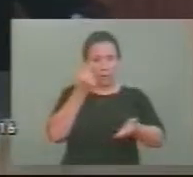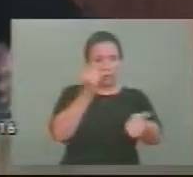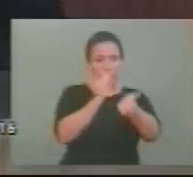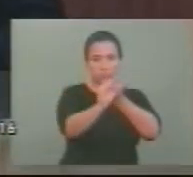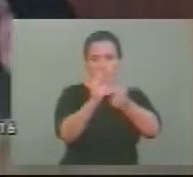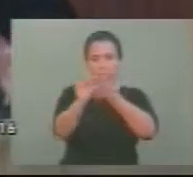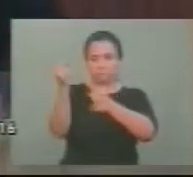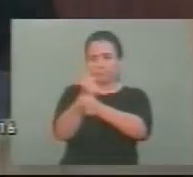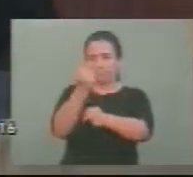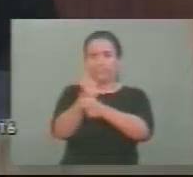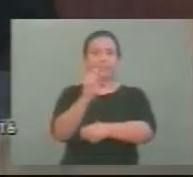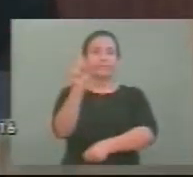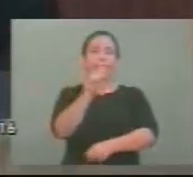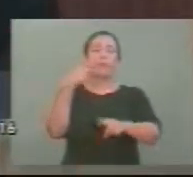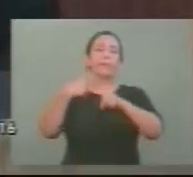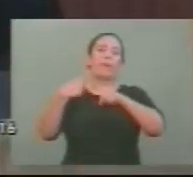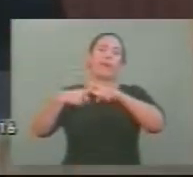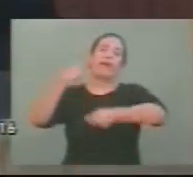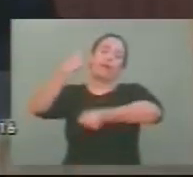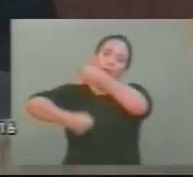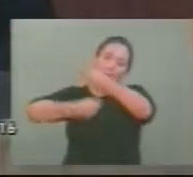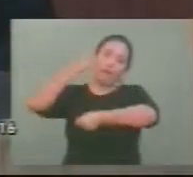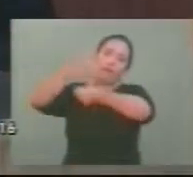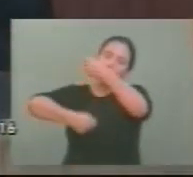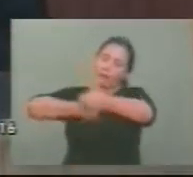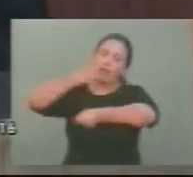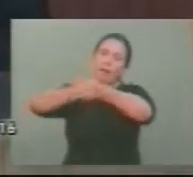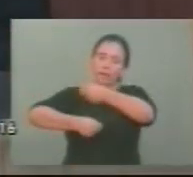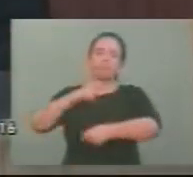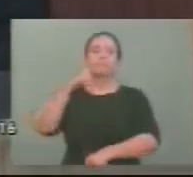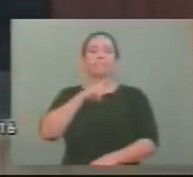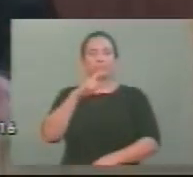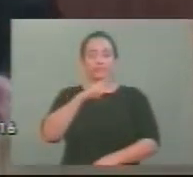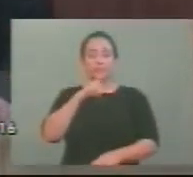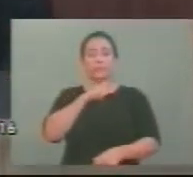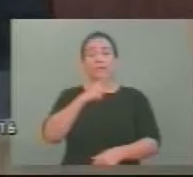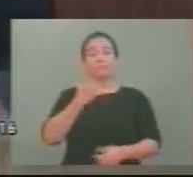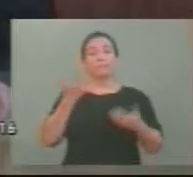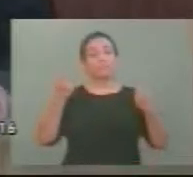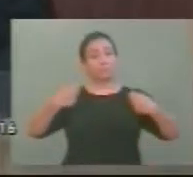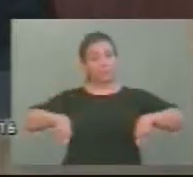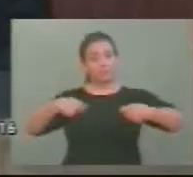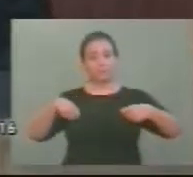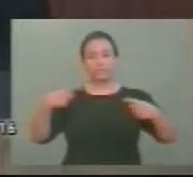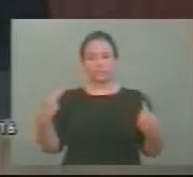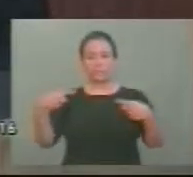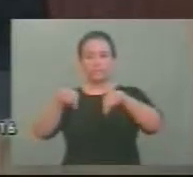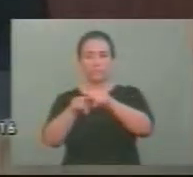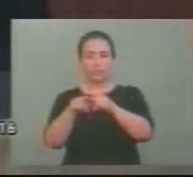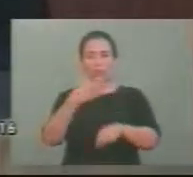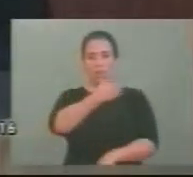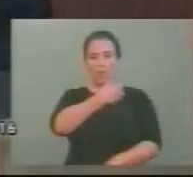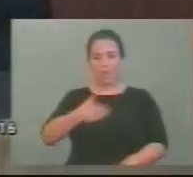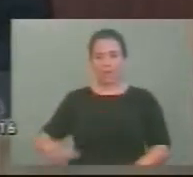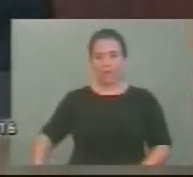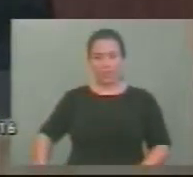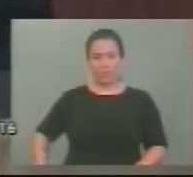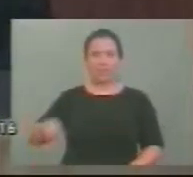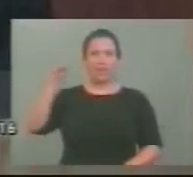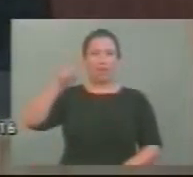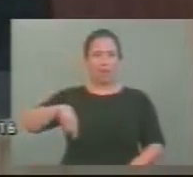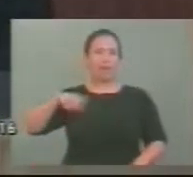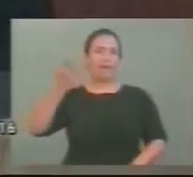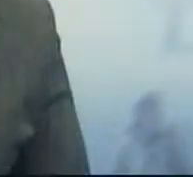em municípios cearenses. Para o parlamentar, o asfaltamento dos municípios está entre as principais demandas da